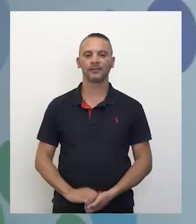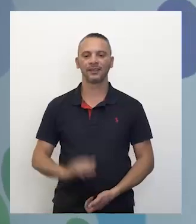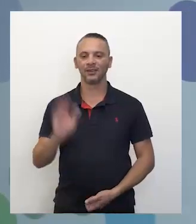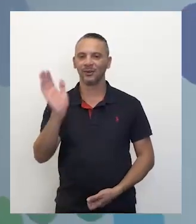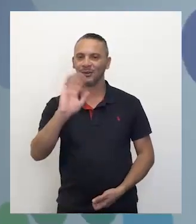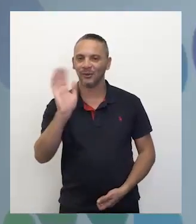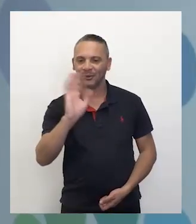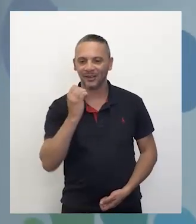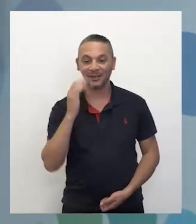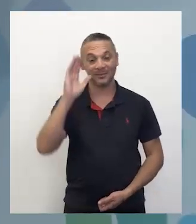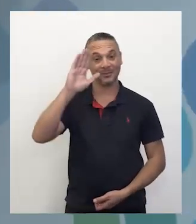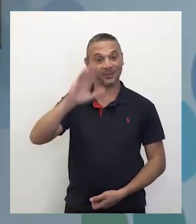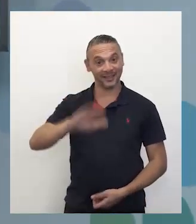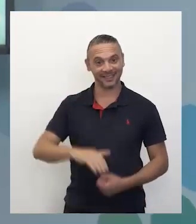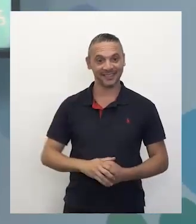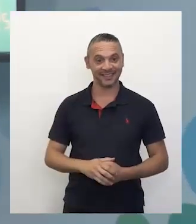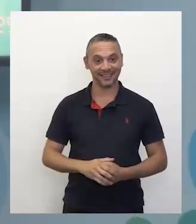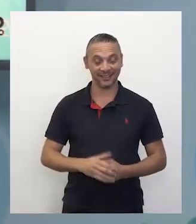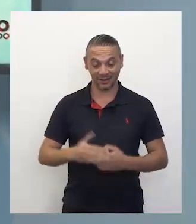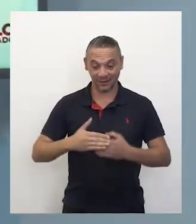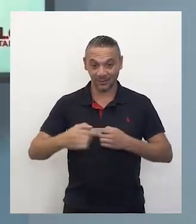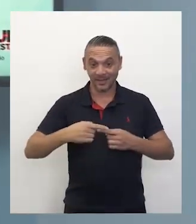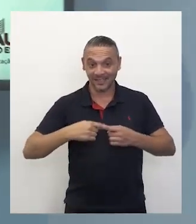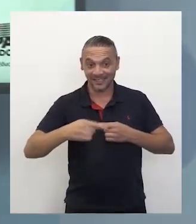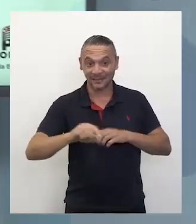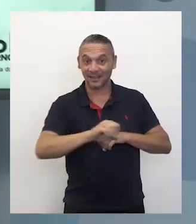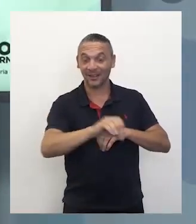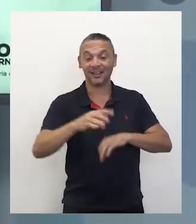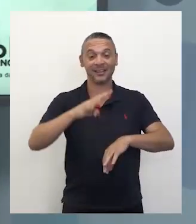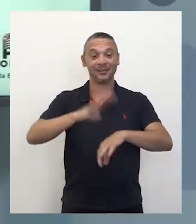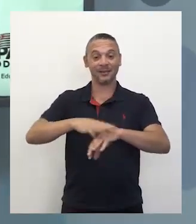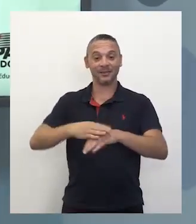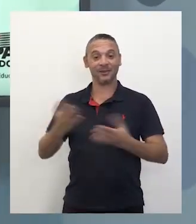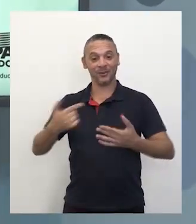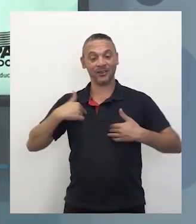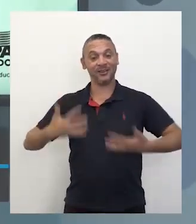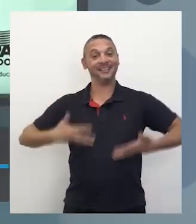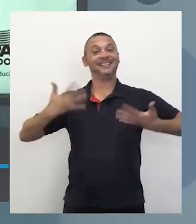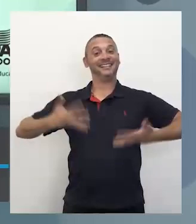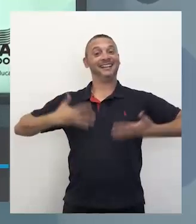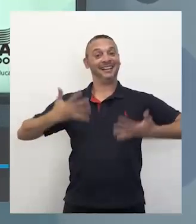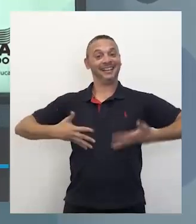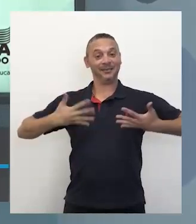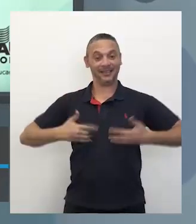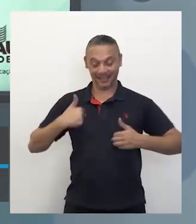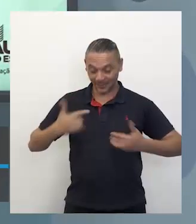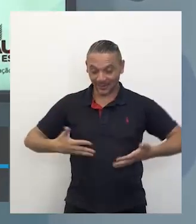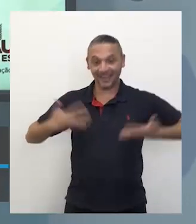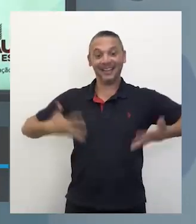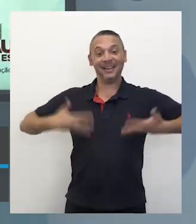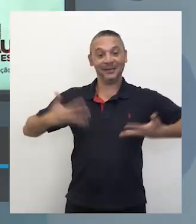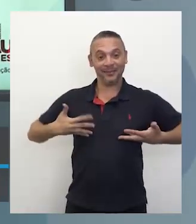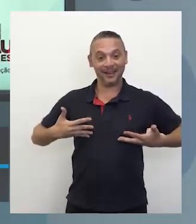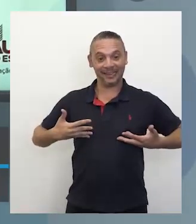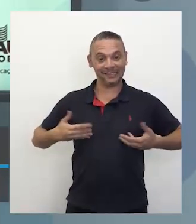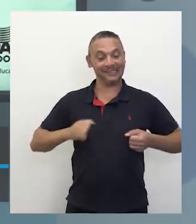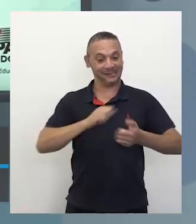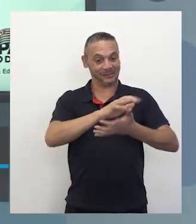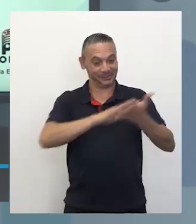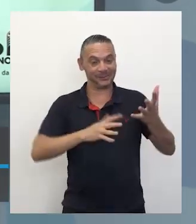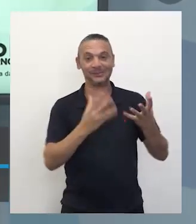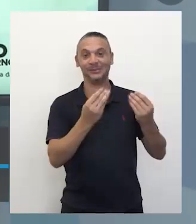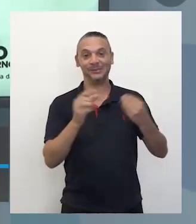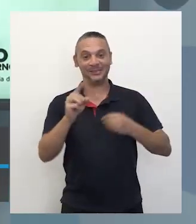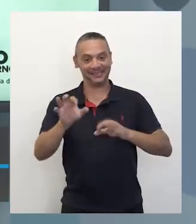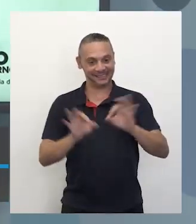Oi, gente, boa tarde. Vamos abrir nossa semana com as aulas de matemática. Hoje eu estou bastante animada. Quando eu estou animada, eu passo muita lição. Quero que vocês